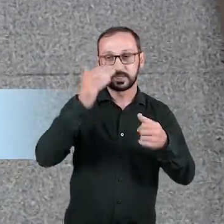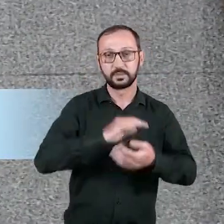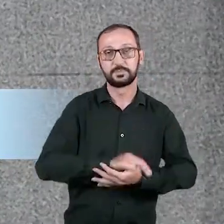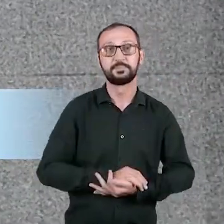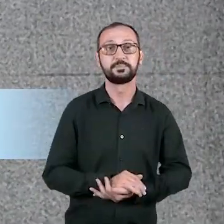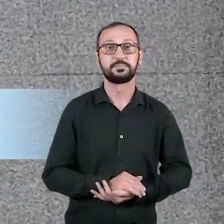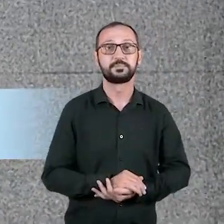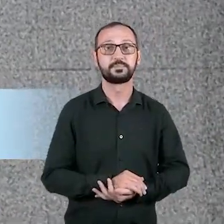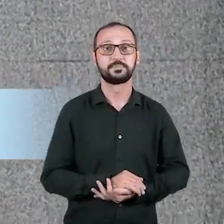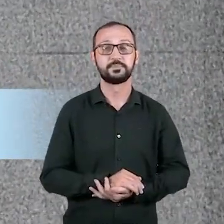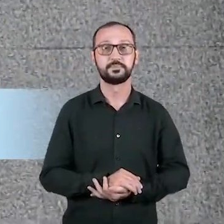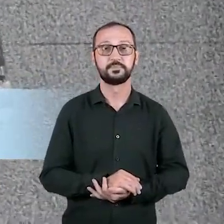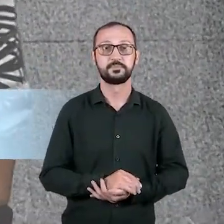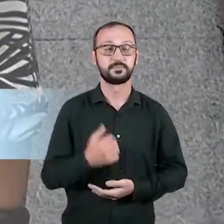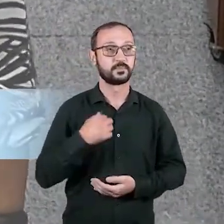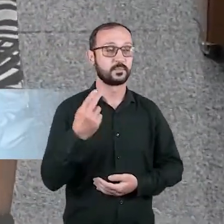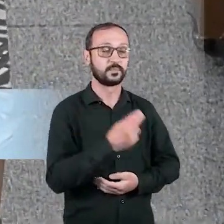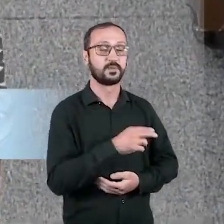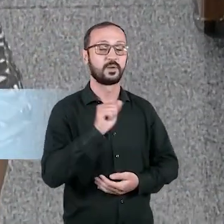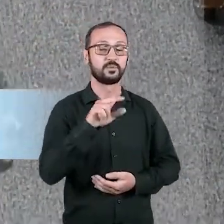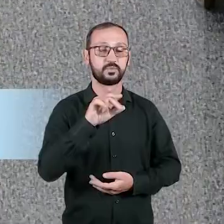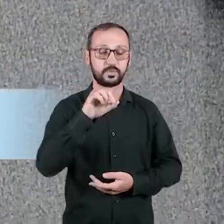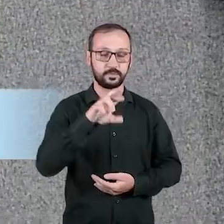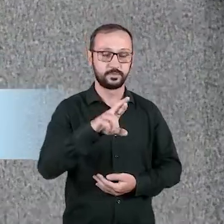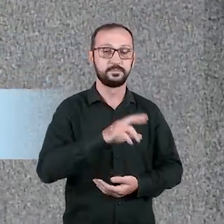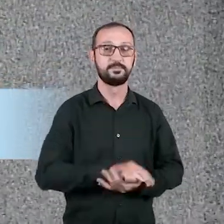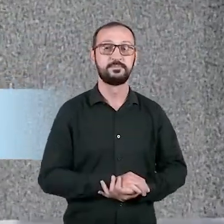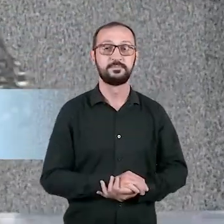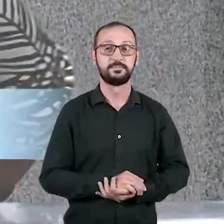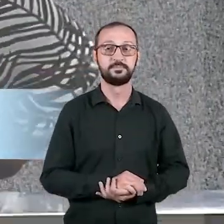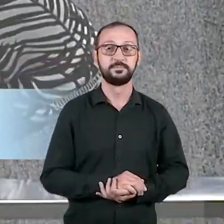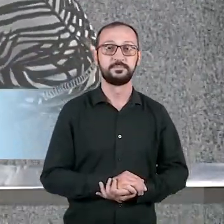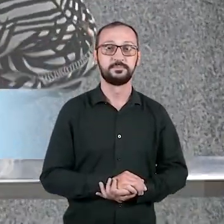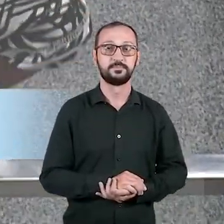no não dito. Graziano, meu nome é Odione.